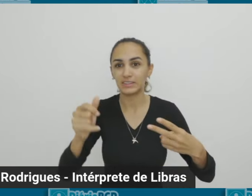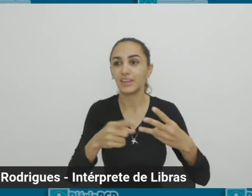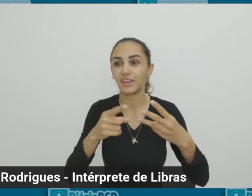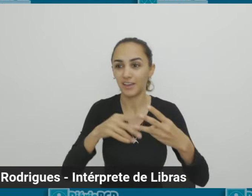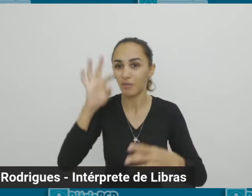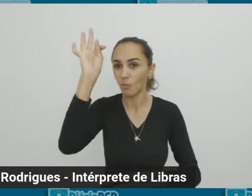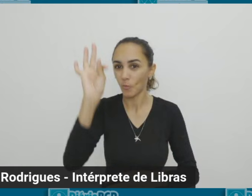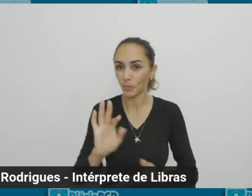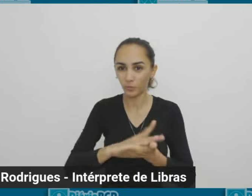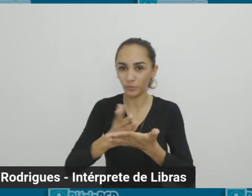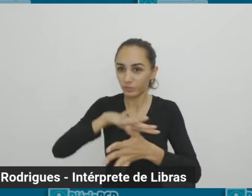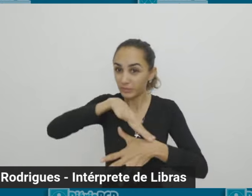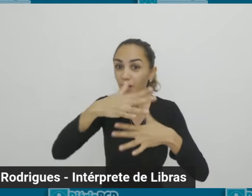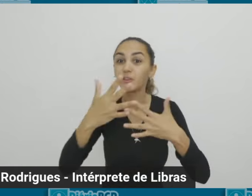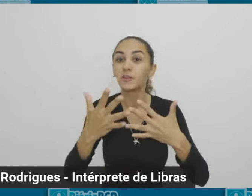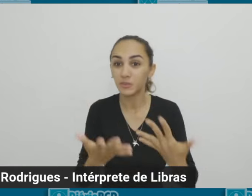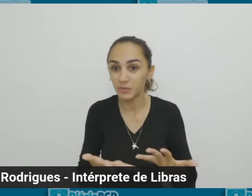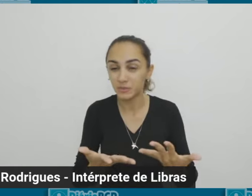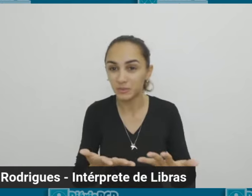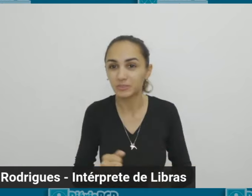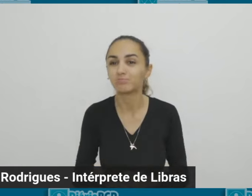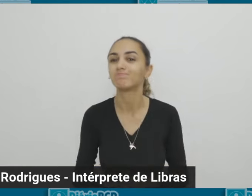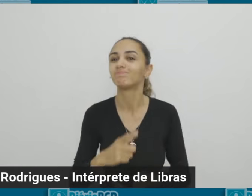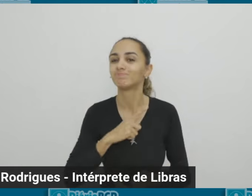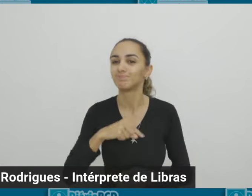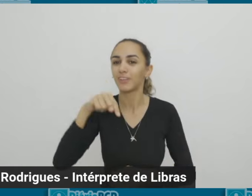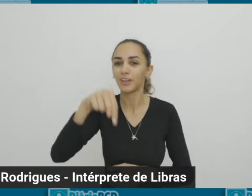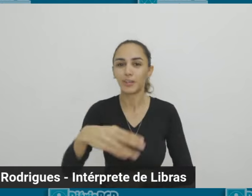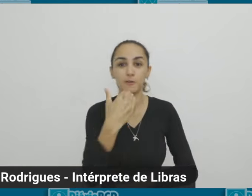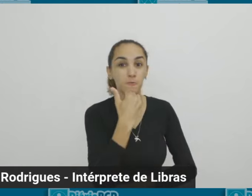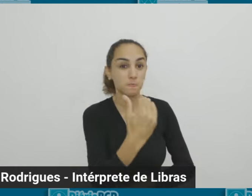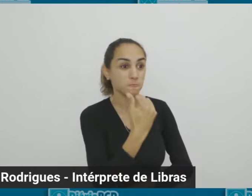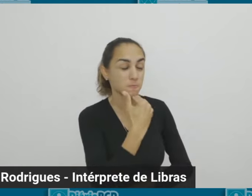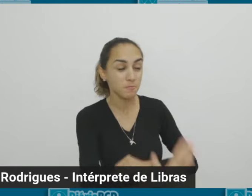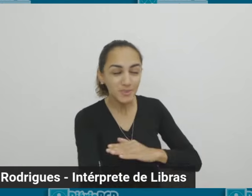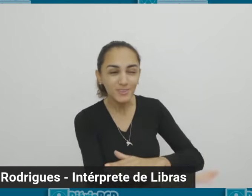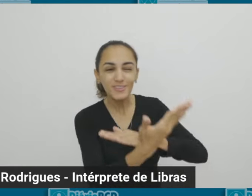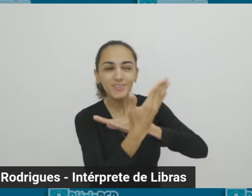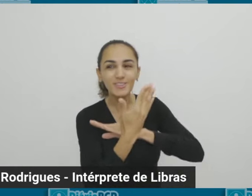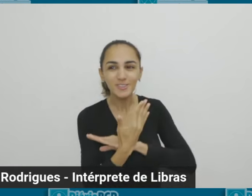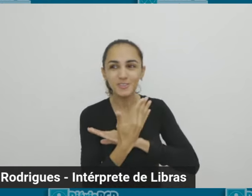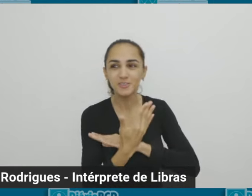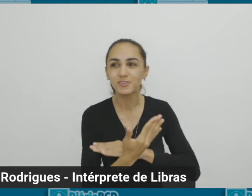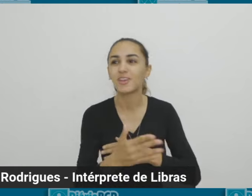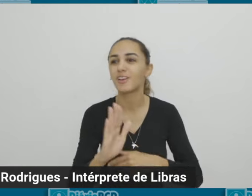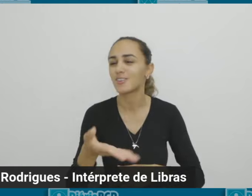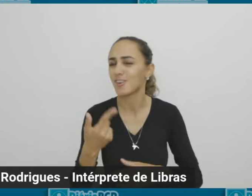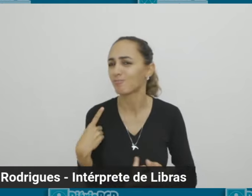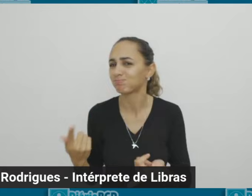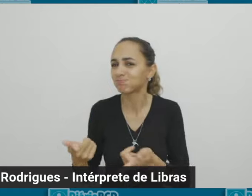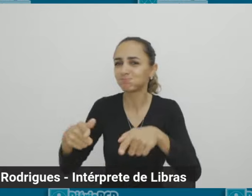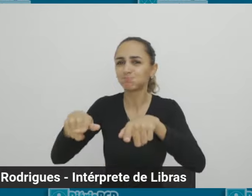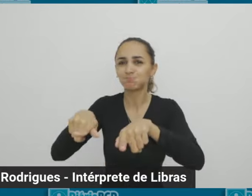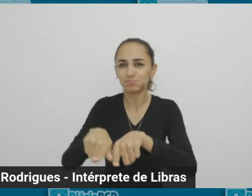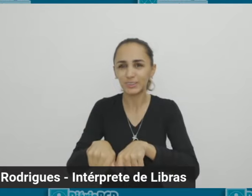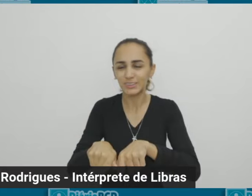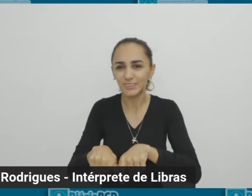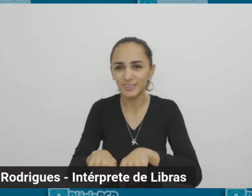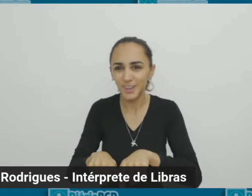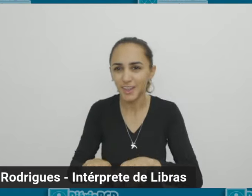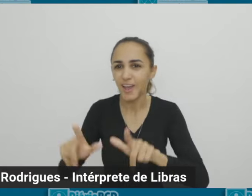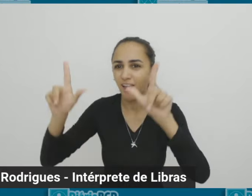interpretando tudo em Libras, mas nós teremos aqui, vou pedir a ajuda do doutor Joelson, que já é nosso parceiro aqui no canal do Diário PCD,